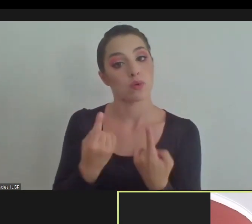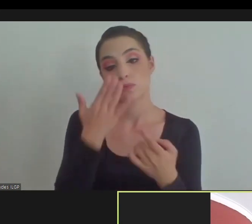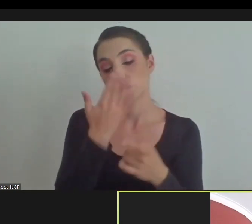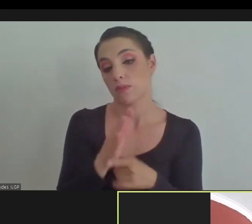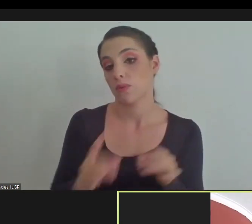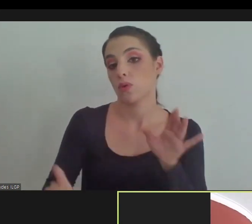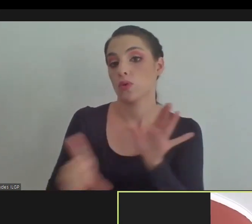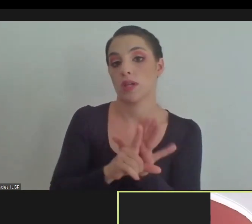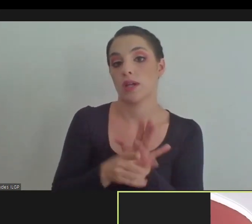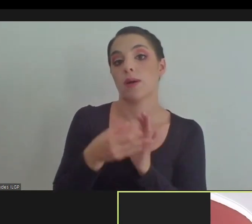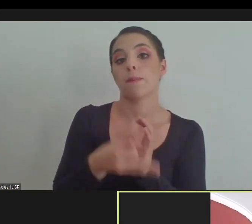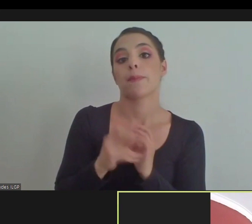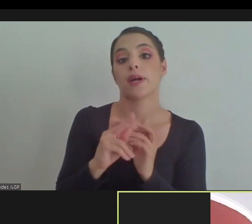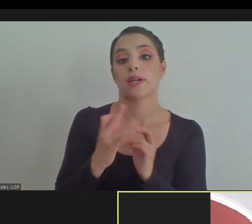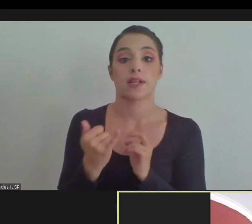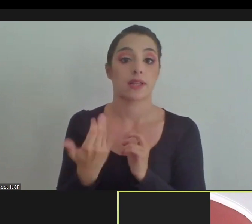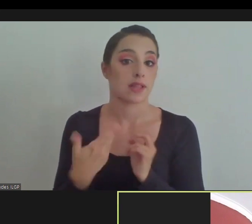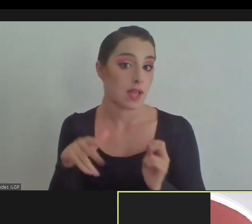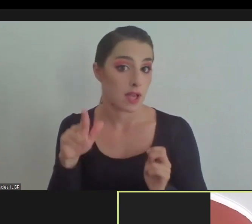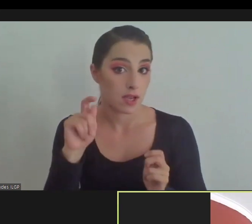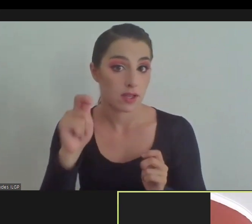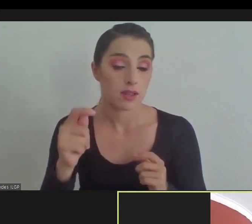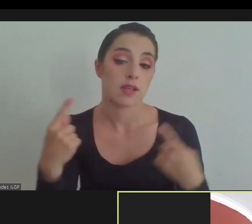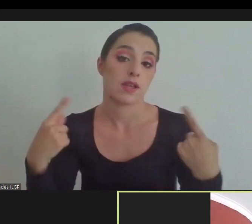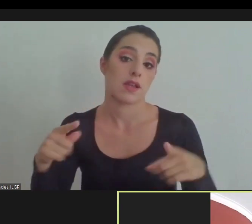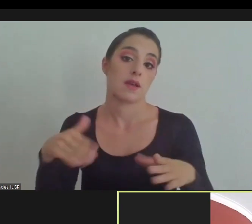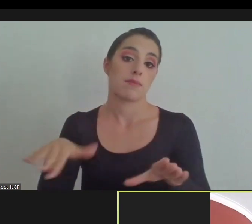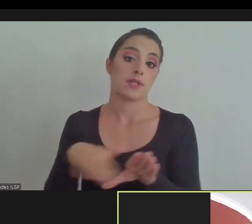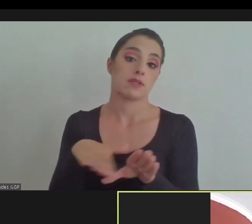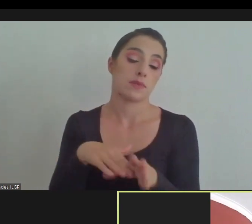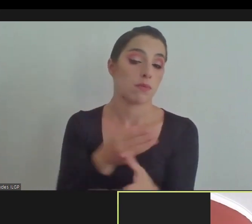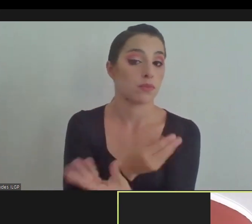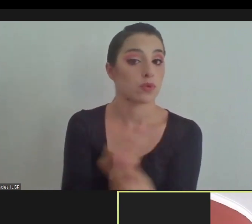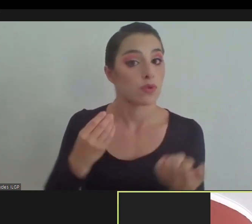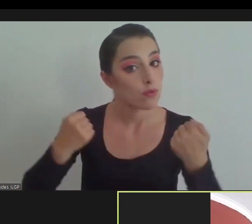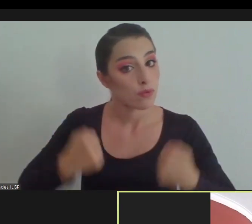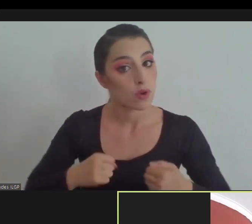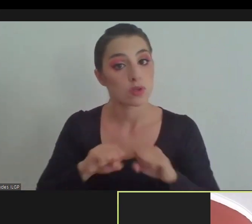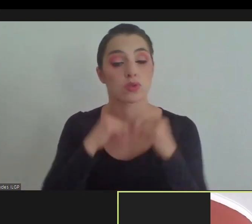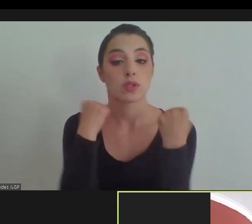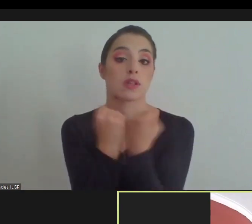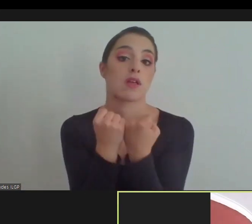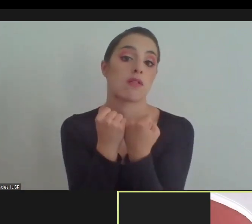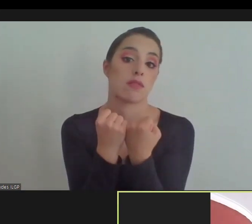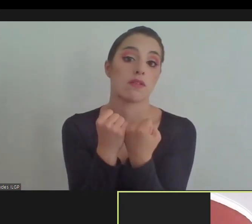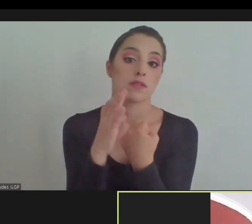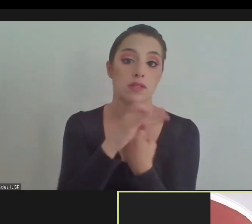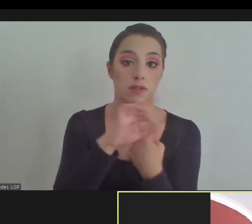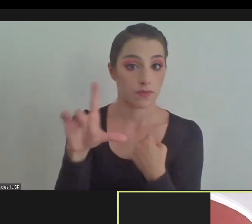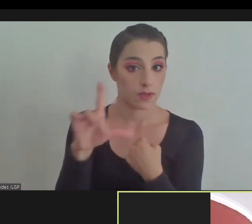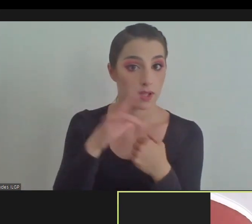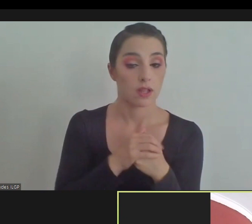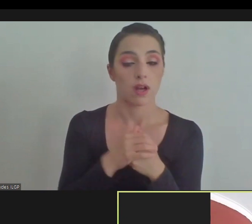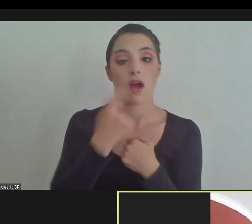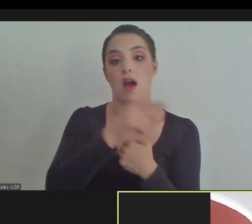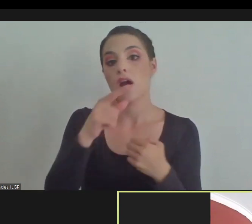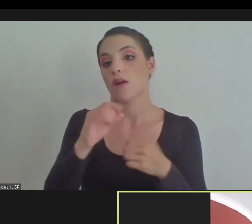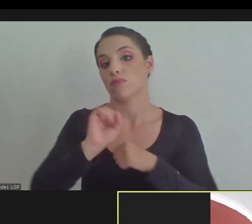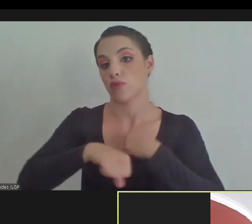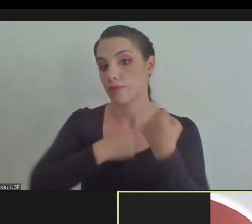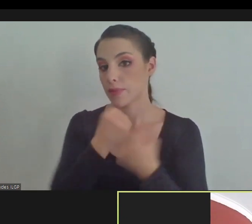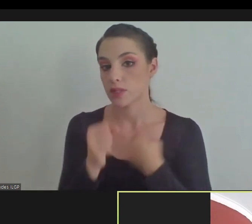que houve a participação também muito forte da sociedade civil santomense. Existem alguns movimentos